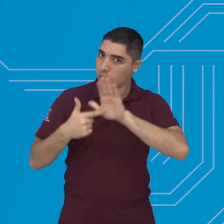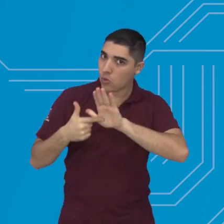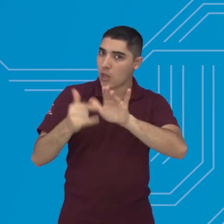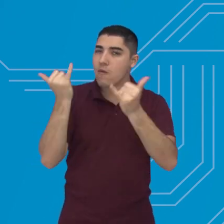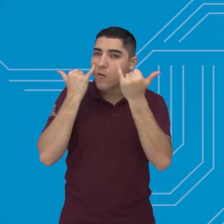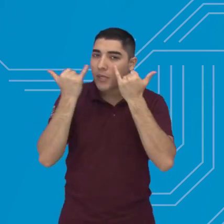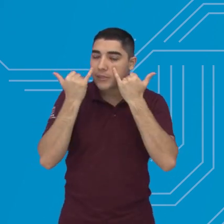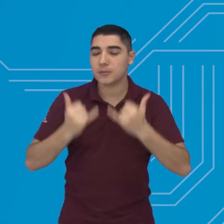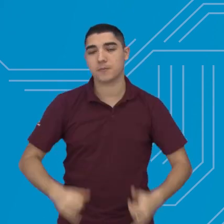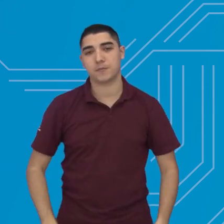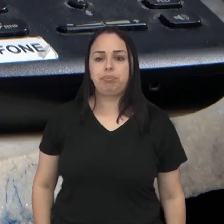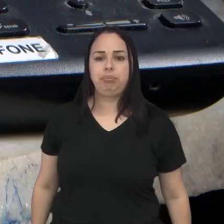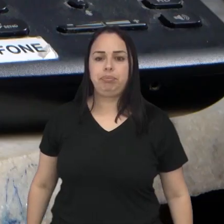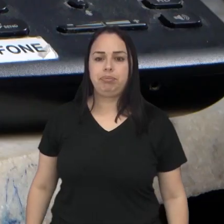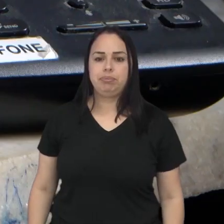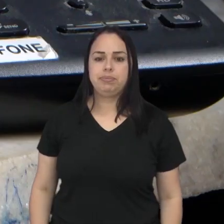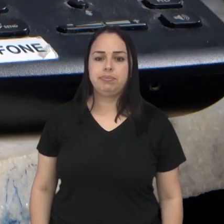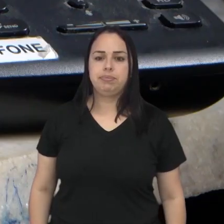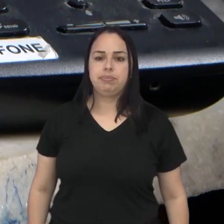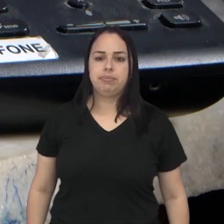é informação e respeito.